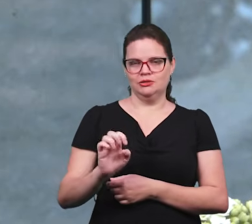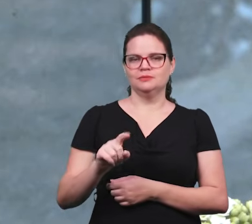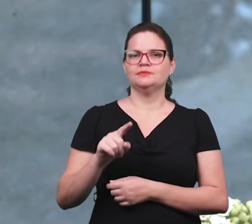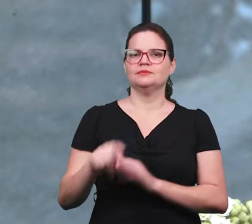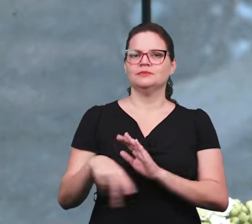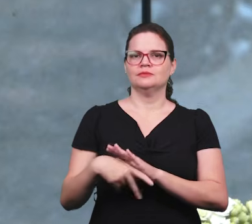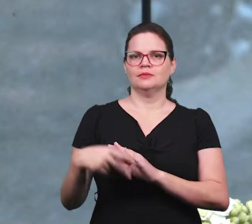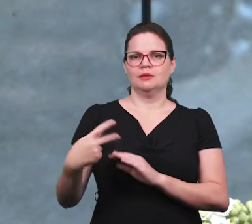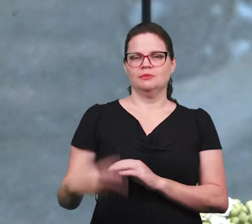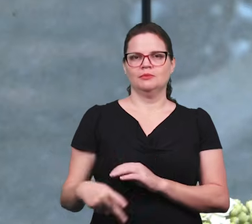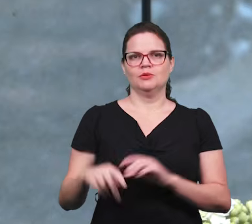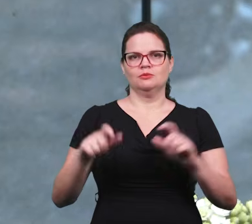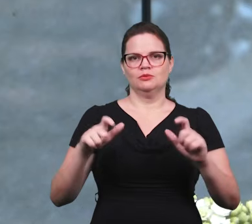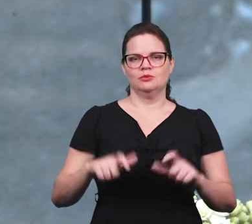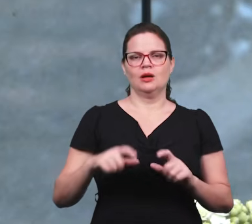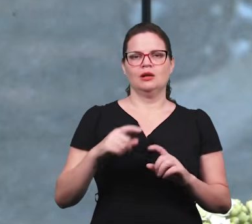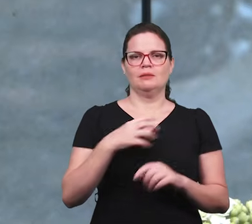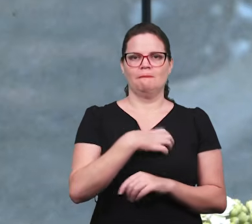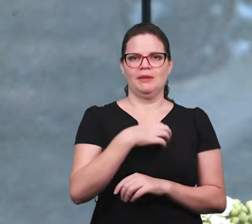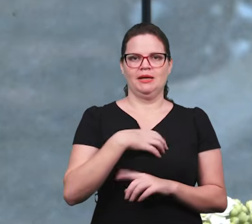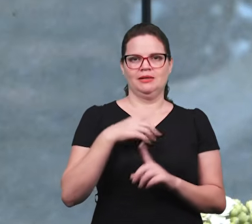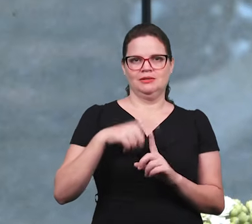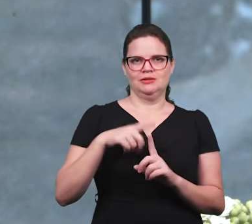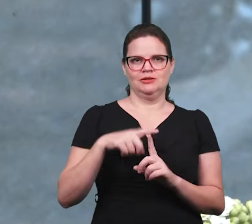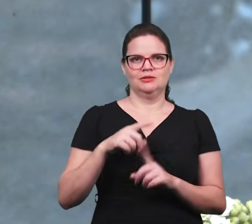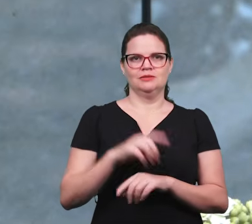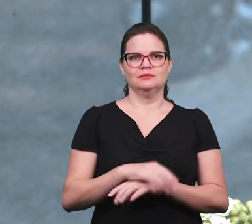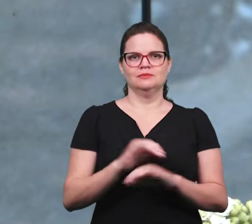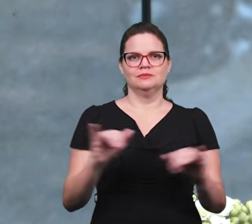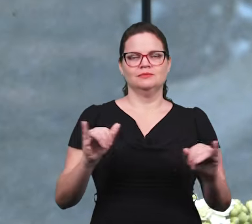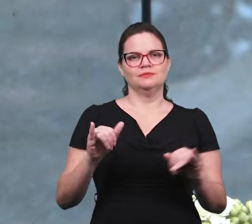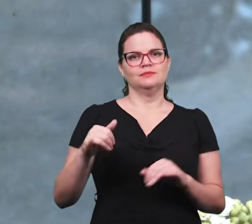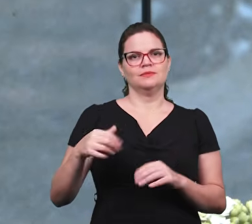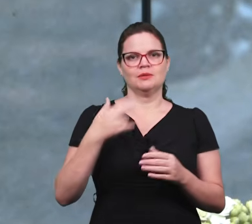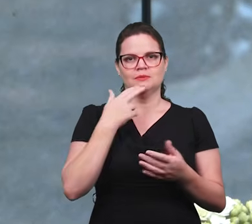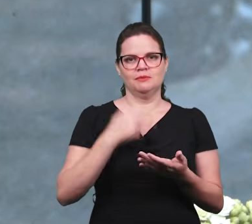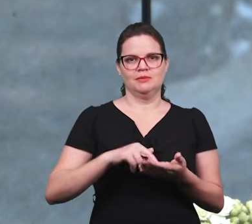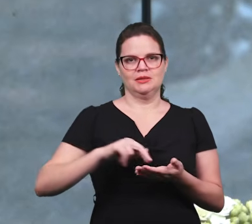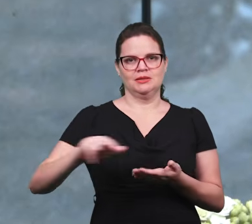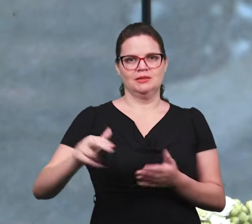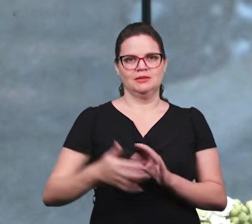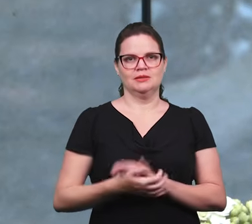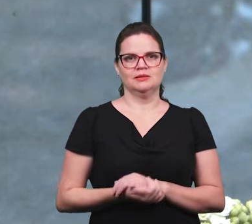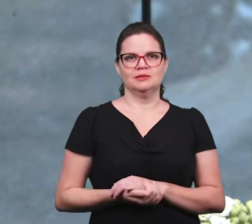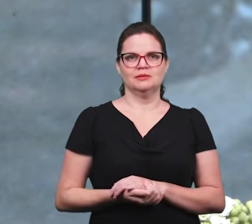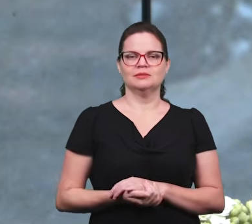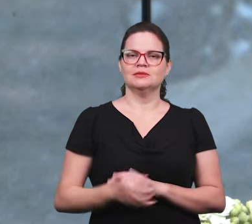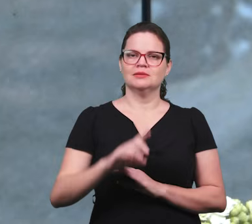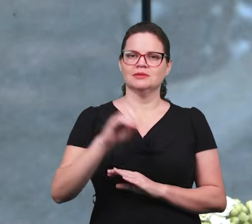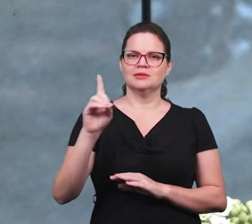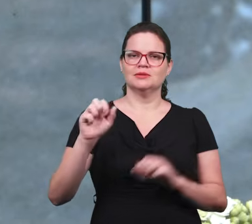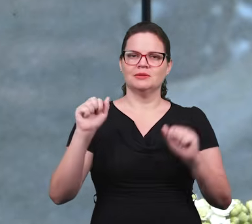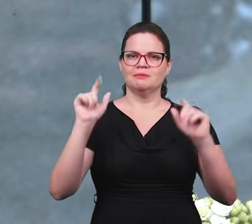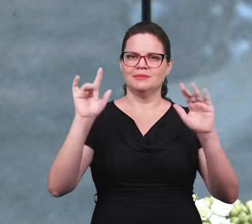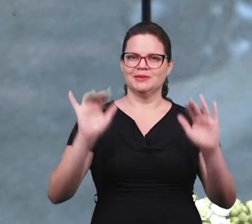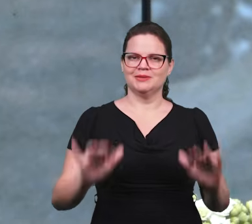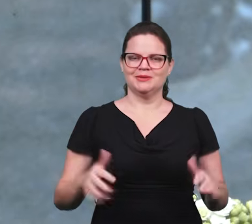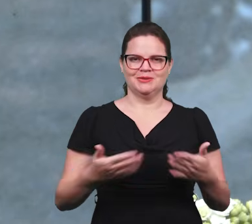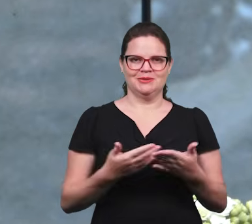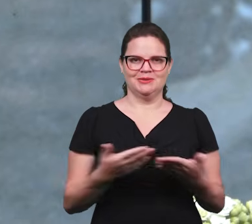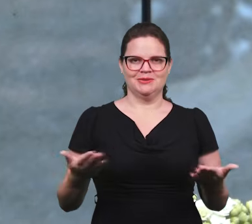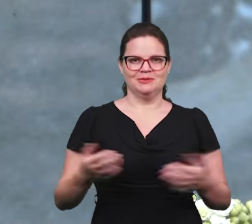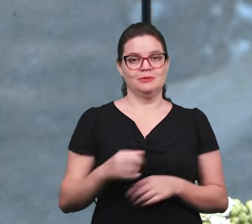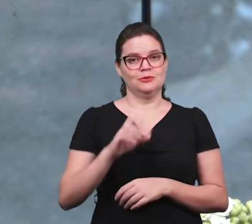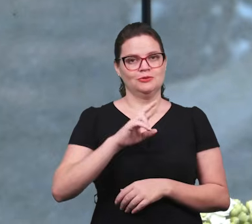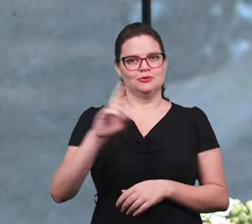distrito de Santo Antônio, em Teixeira de Freitas, na Bahia, que mandou uma mensagem para nós aqui. Irmã Arlete, que Deus abençoe,